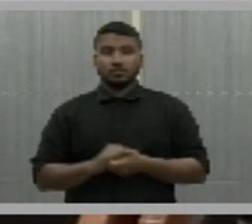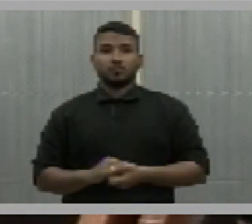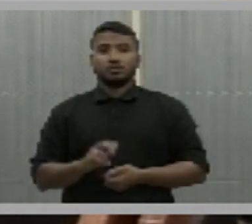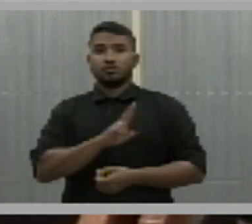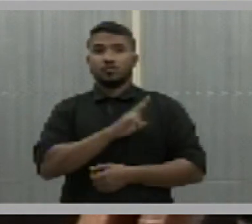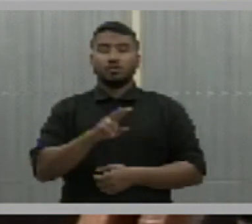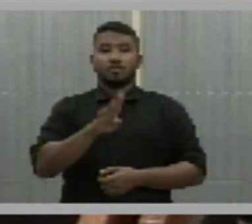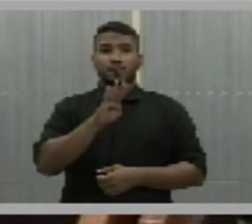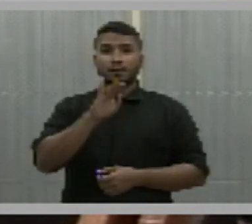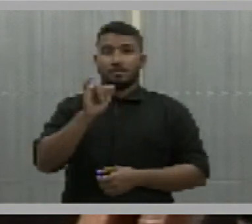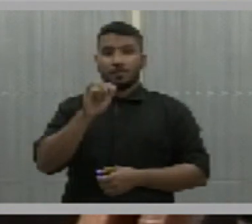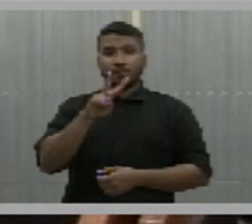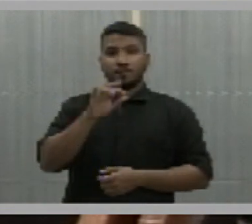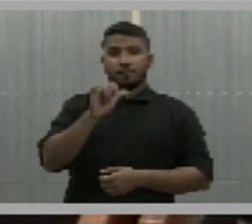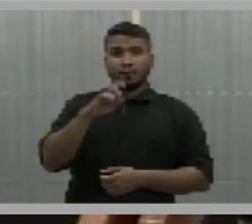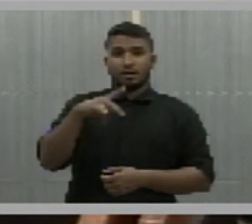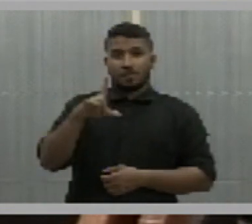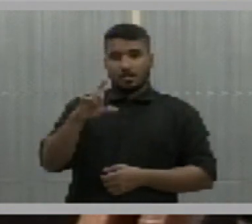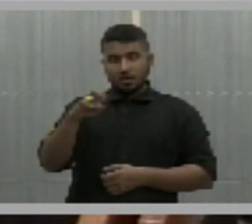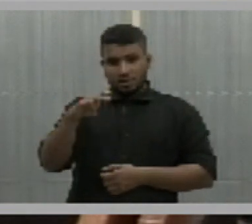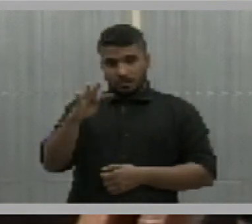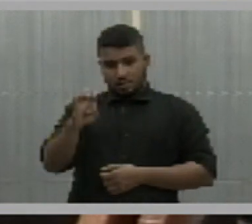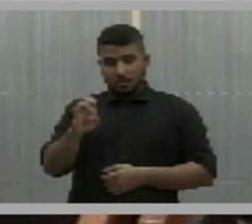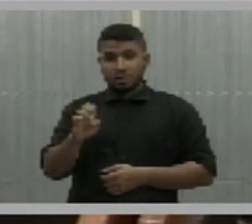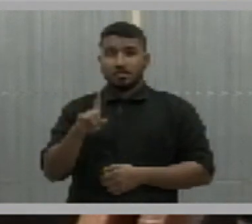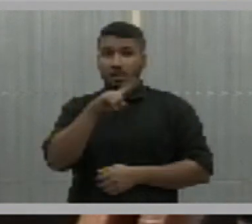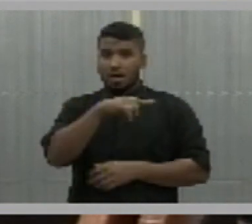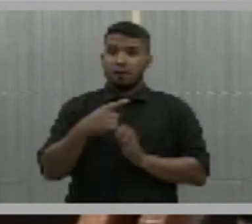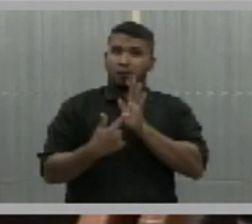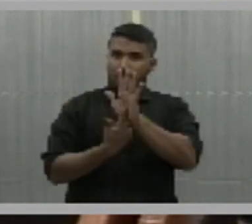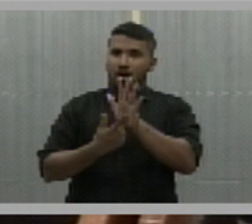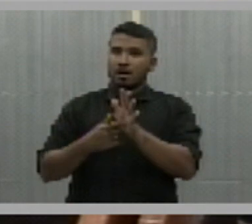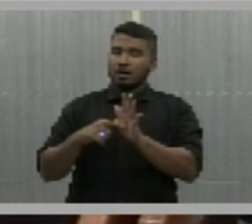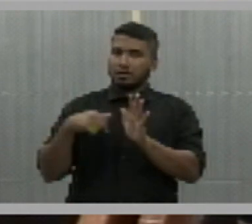chamada bivalente, é uma atitude que merece ser